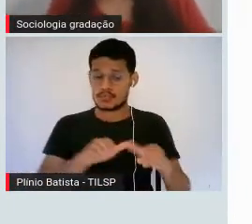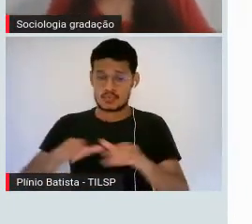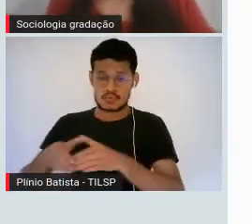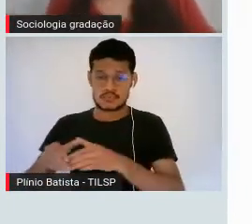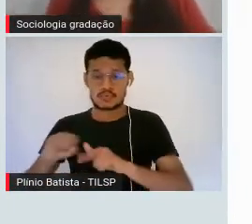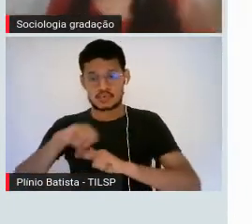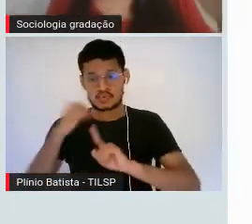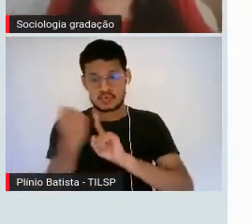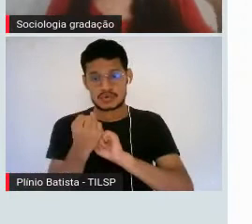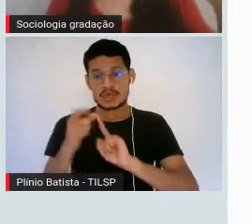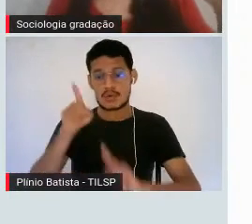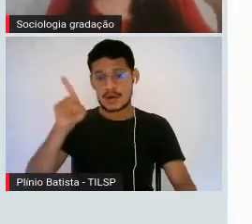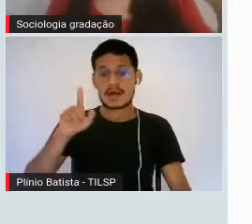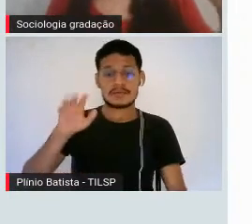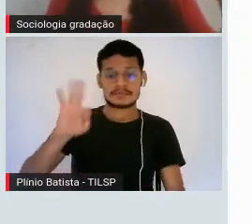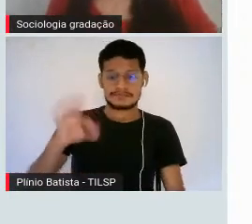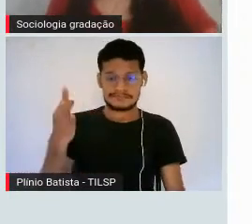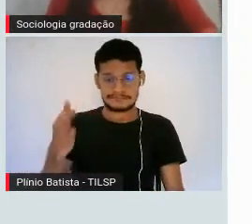percebe que